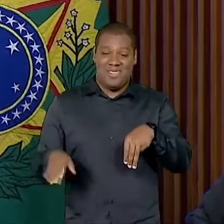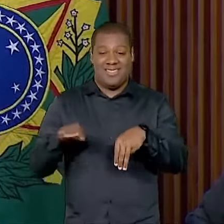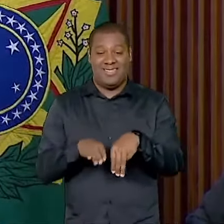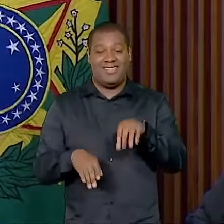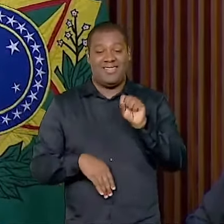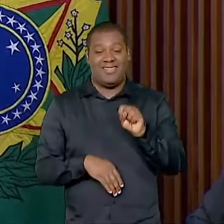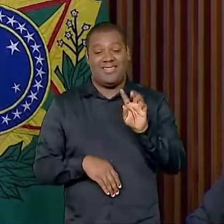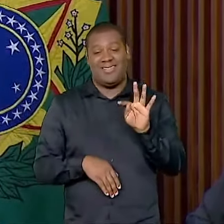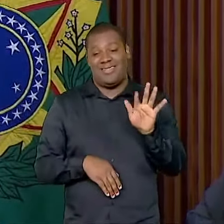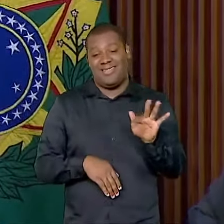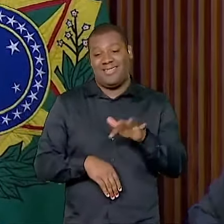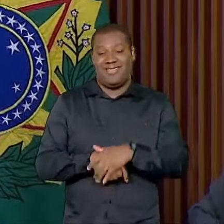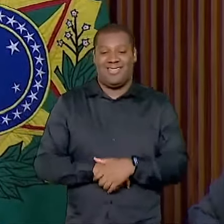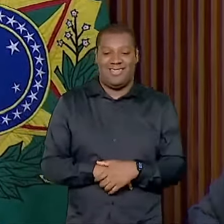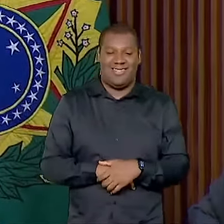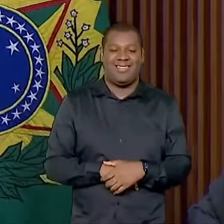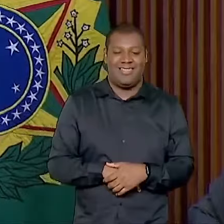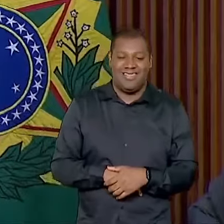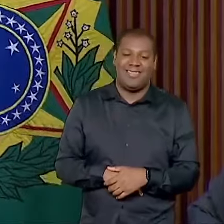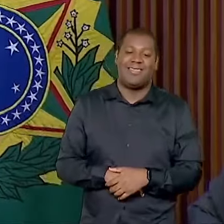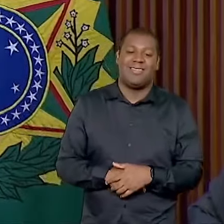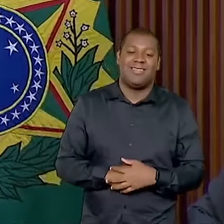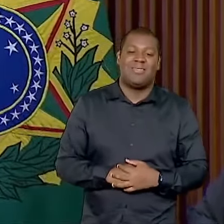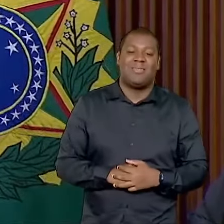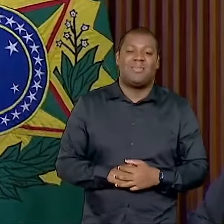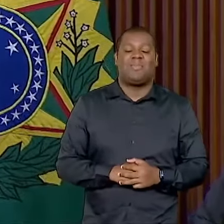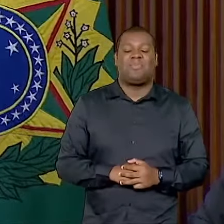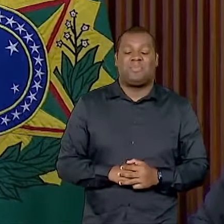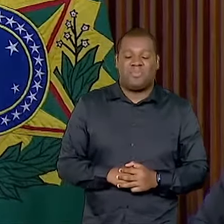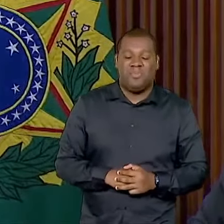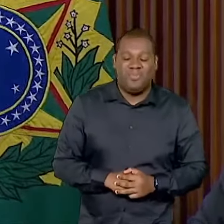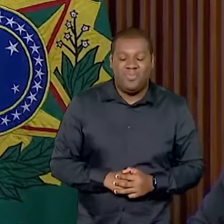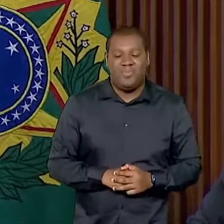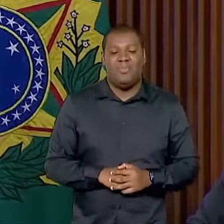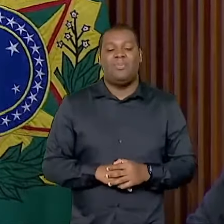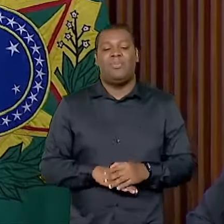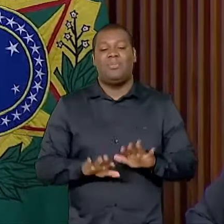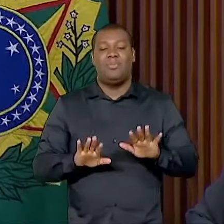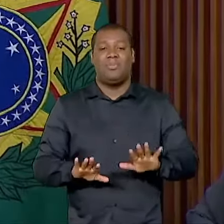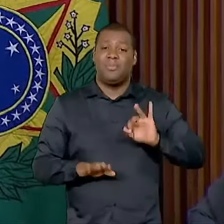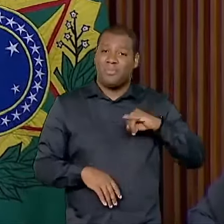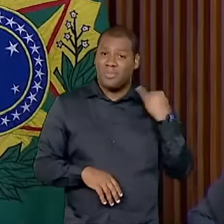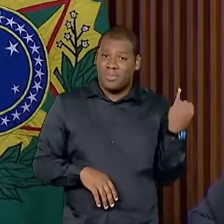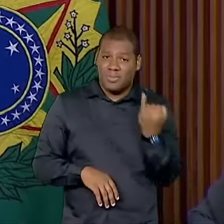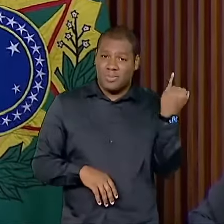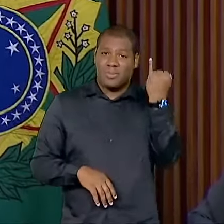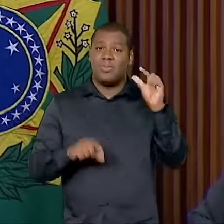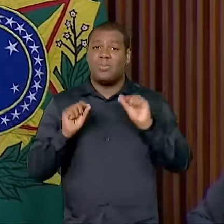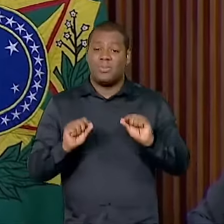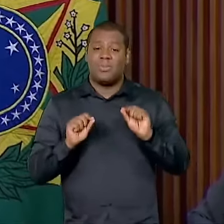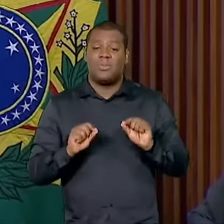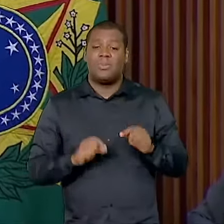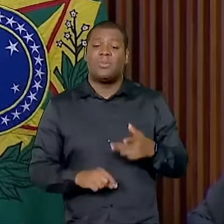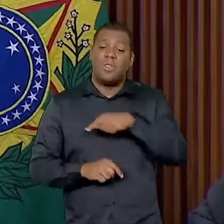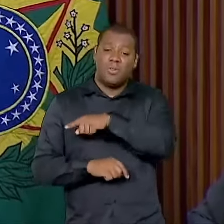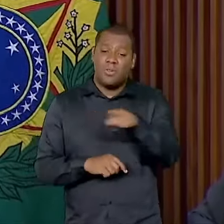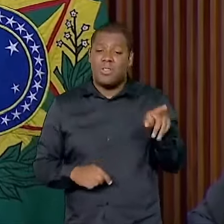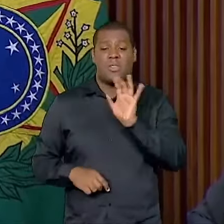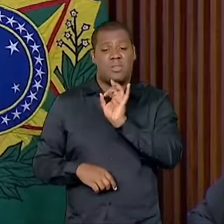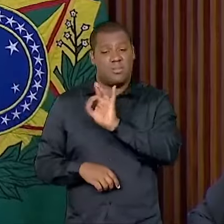da Suprema Corte do que ser ministro da Justiça. Mesmo do que é importante é que cada um de